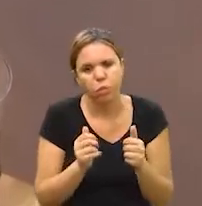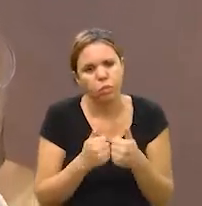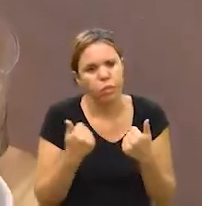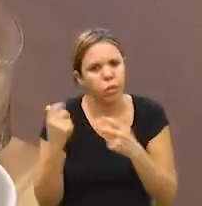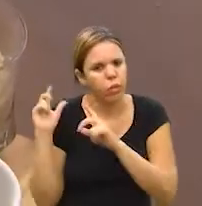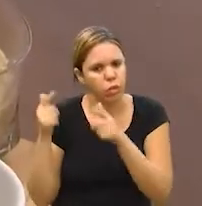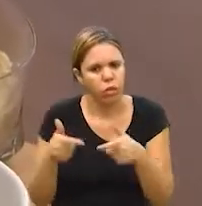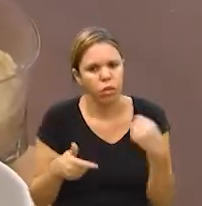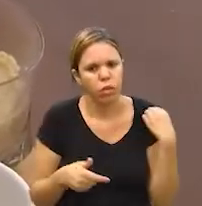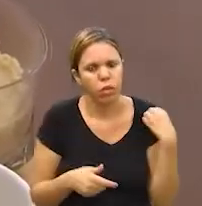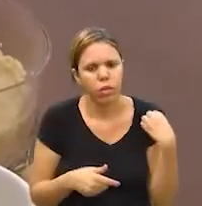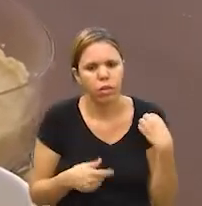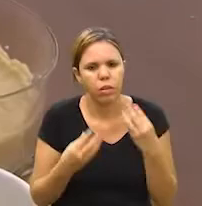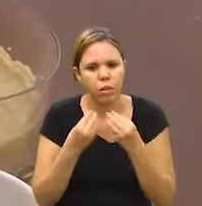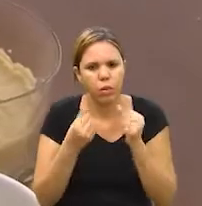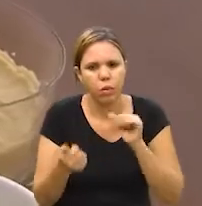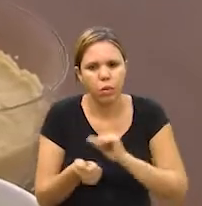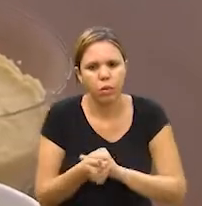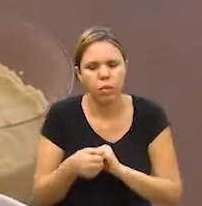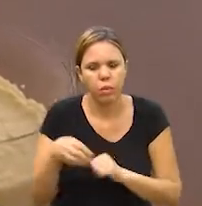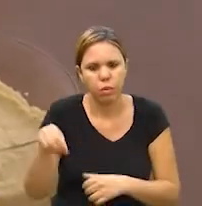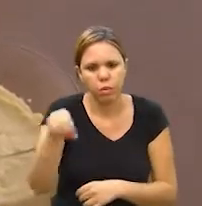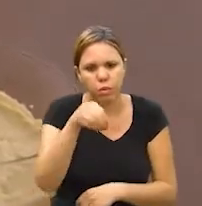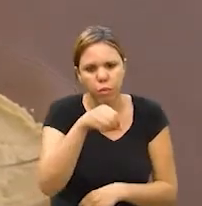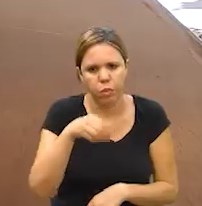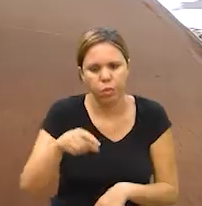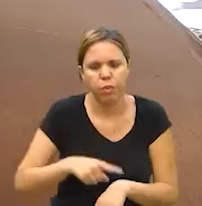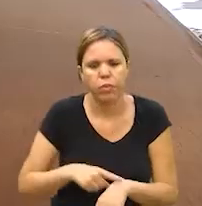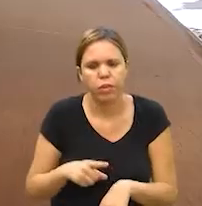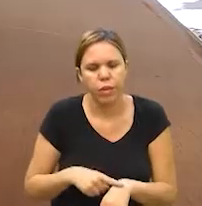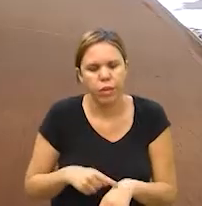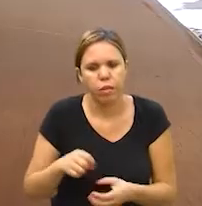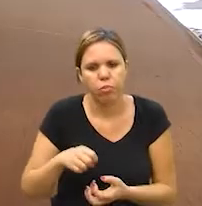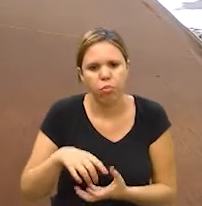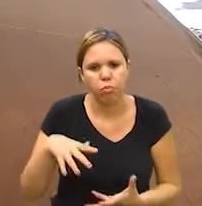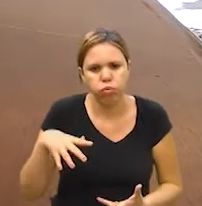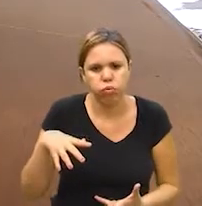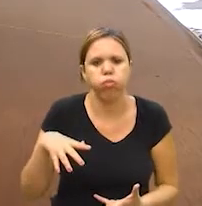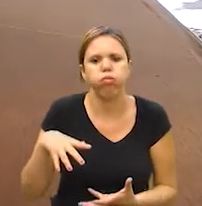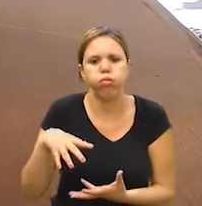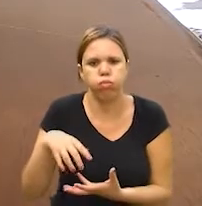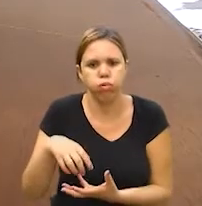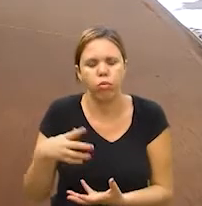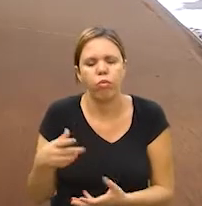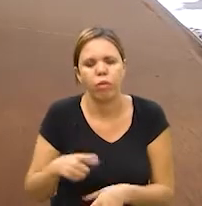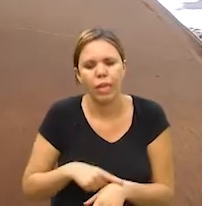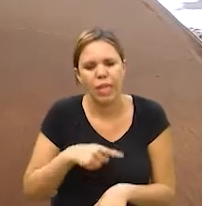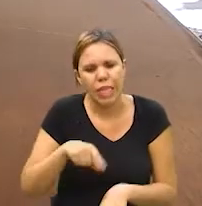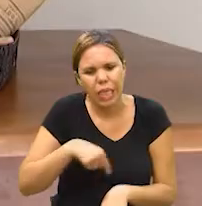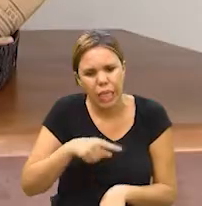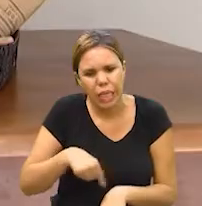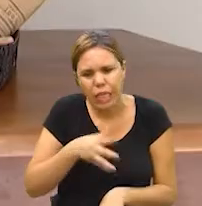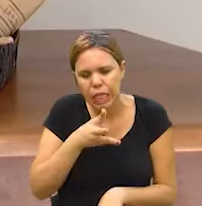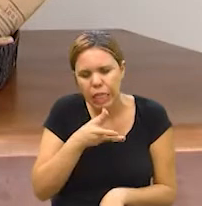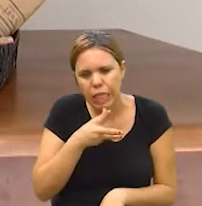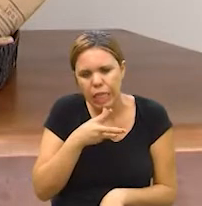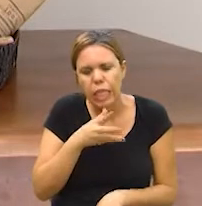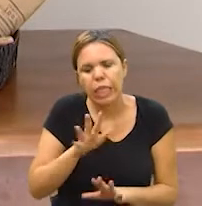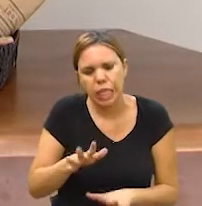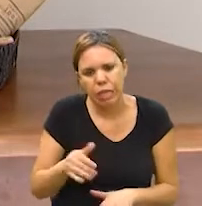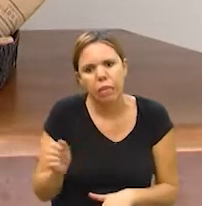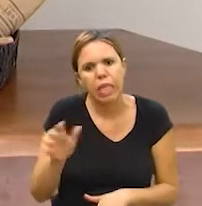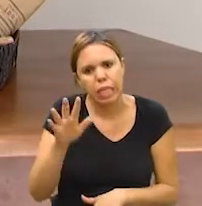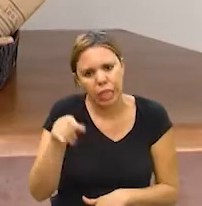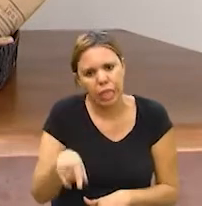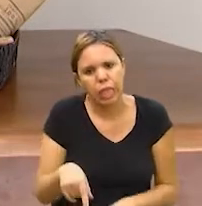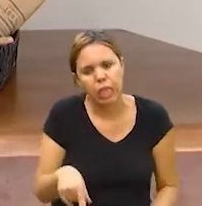tradicional. Pela qualidade da farinha, pelo tempo do fermento, pelo tempo de fermentação. Então ele realmente é um pouco